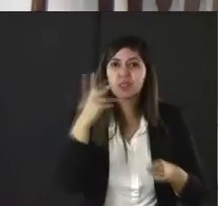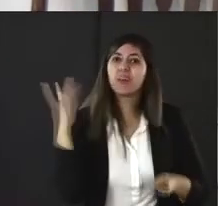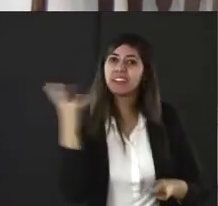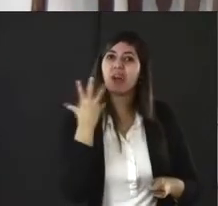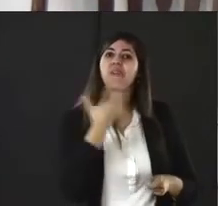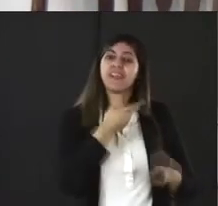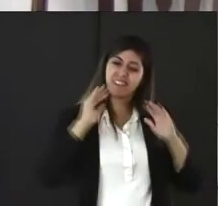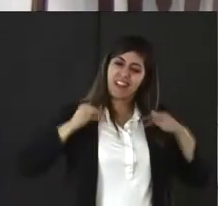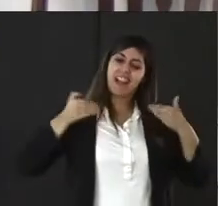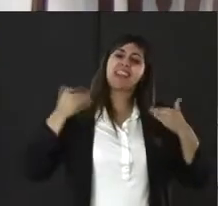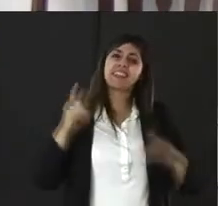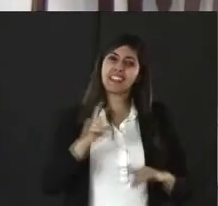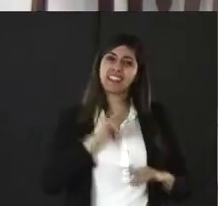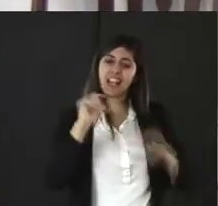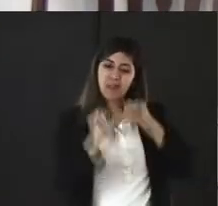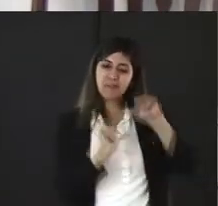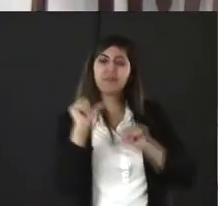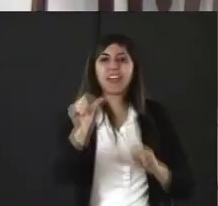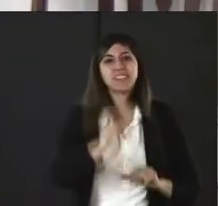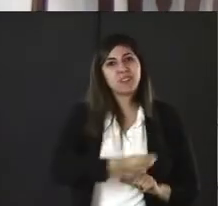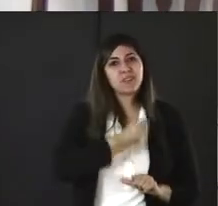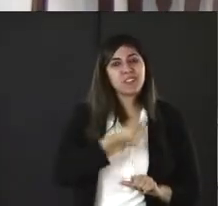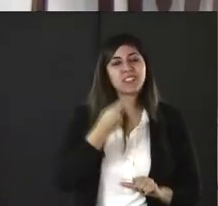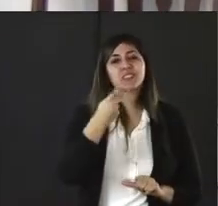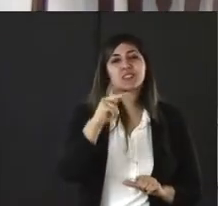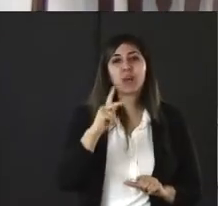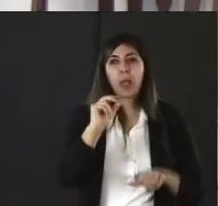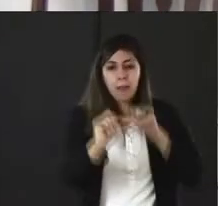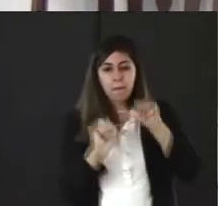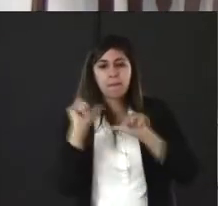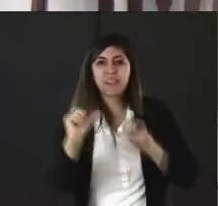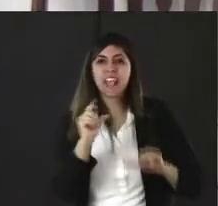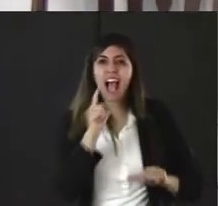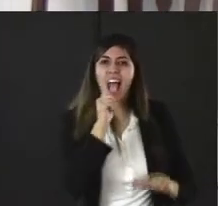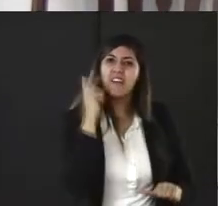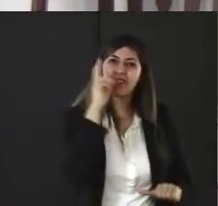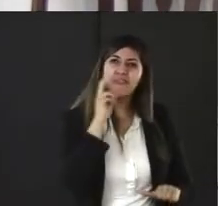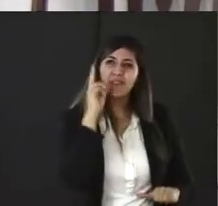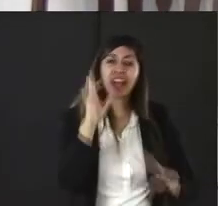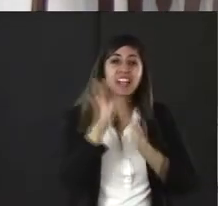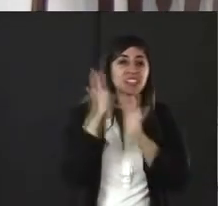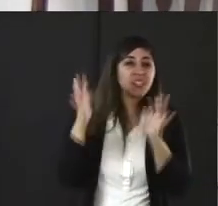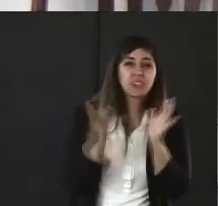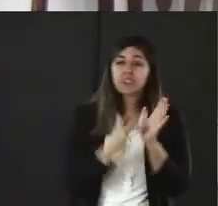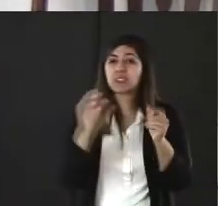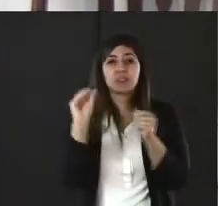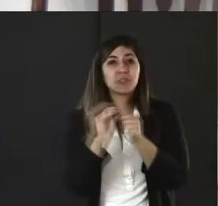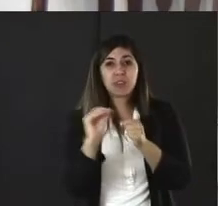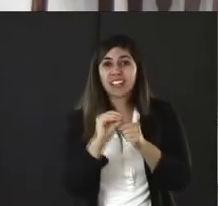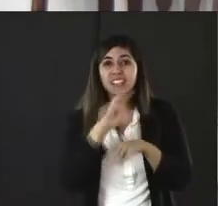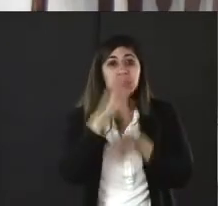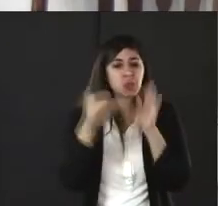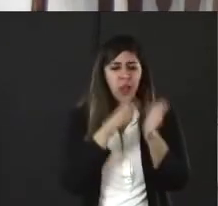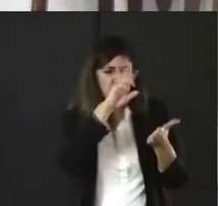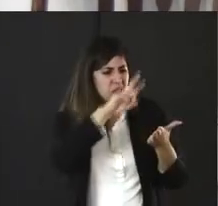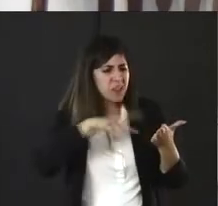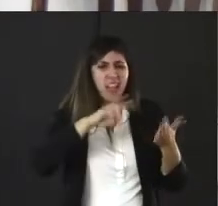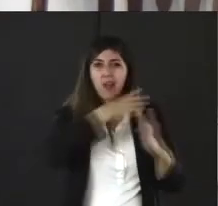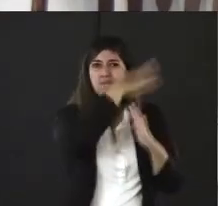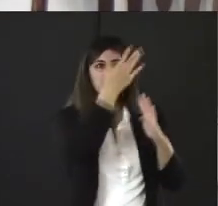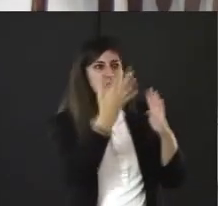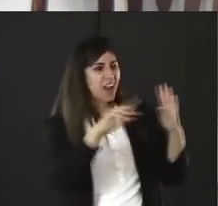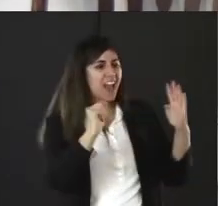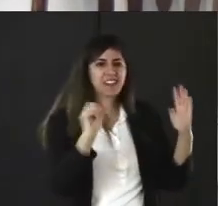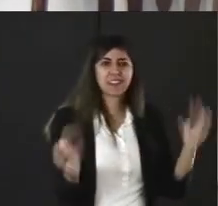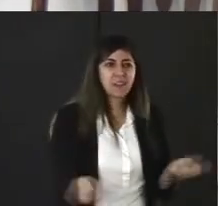que você tenha sido transformado da água para o vinho e que o que jesus fez o que você leu nas escrituras sobre os grandes